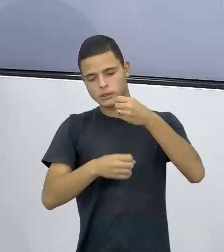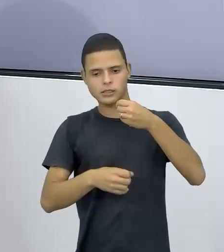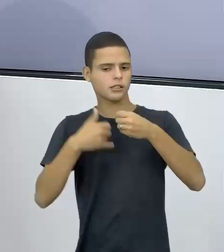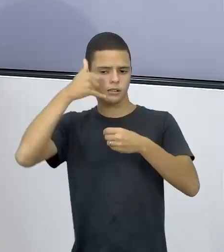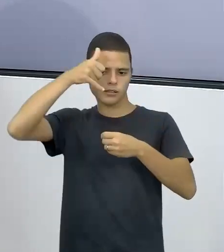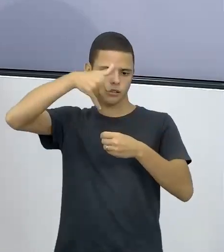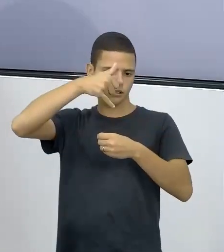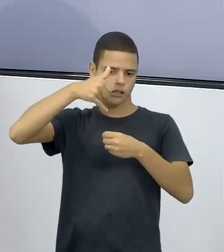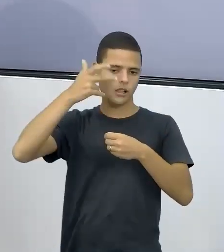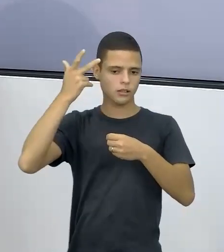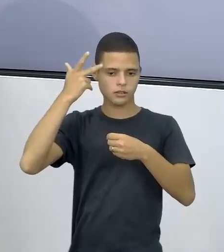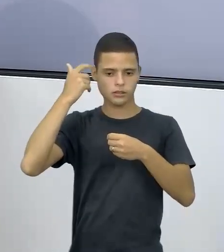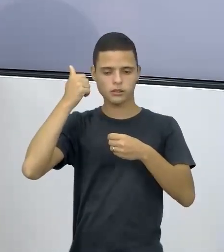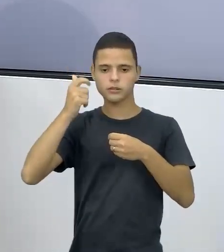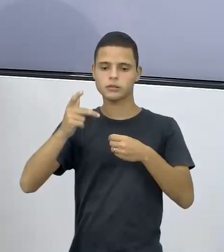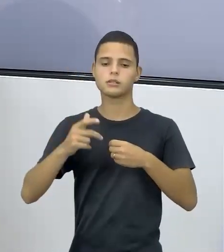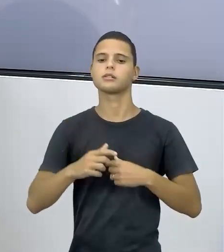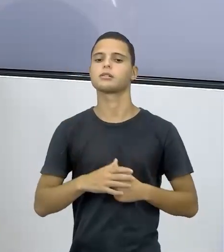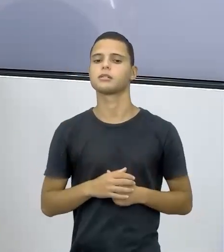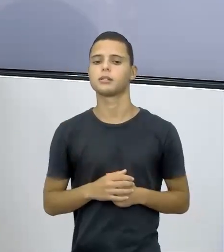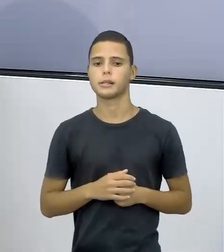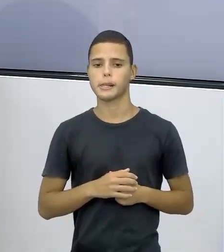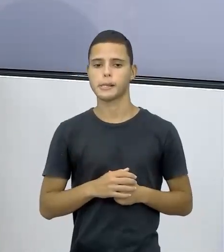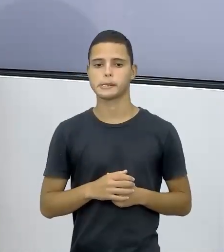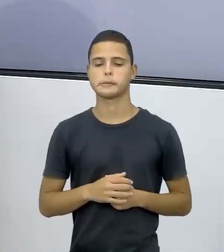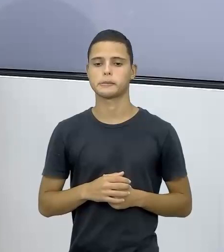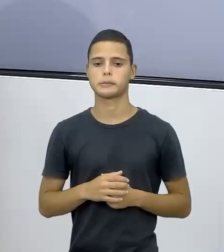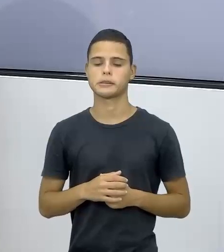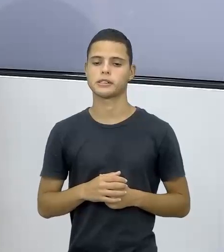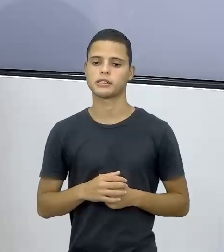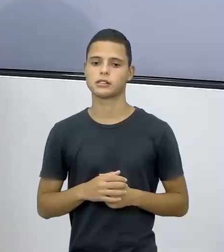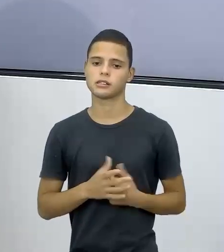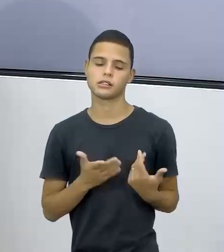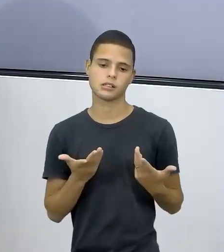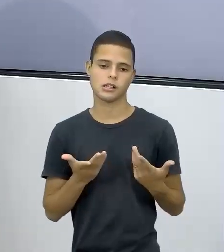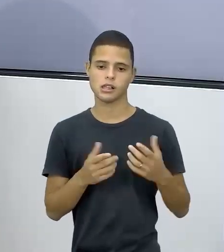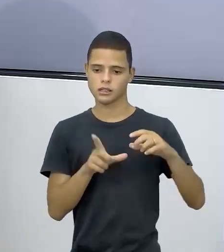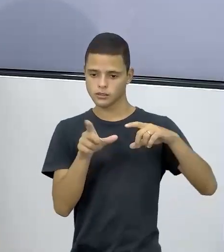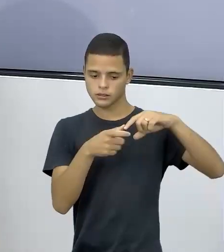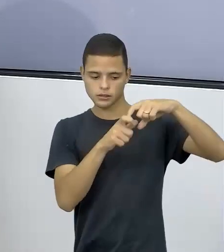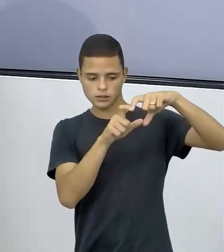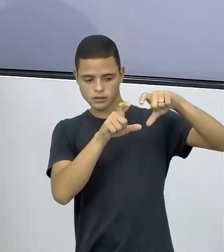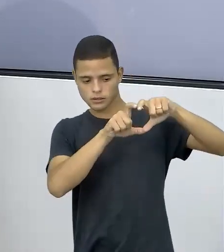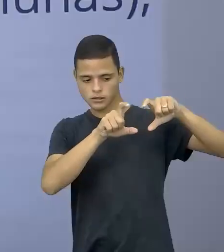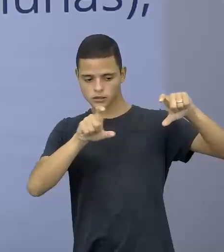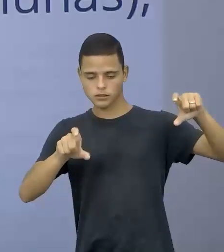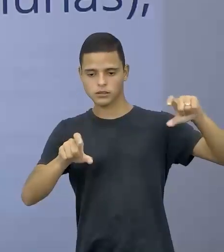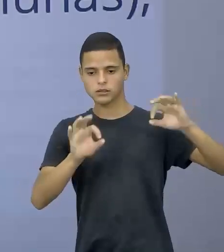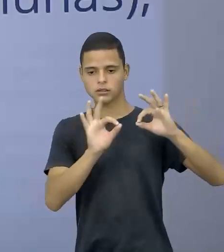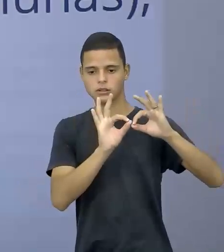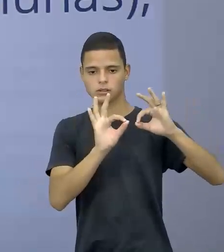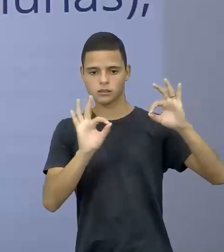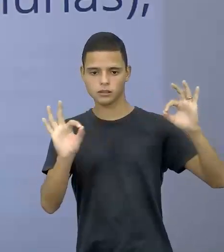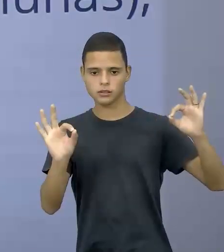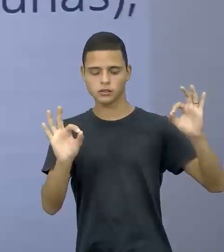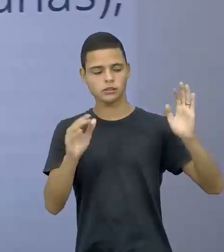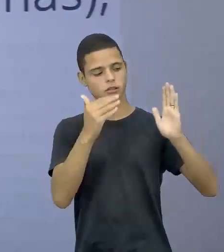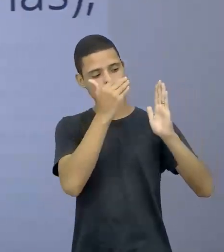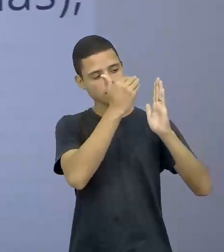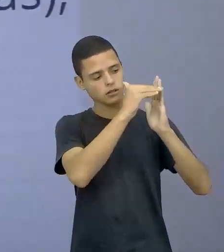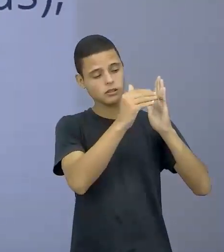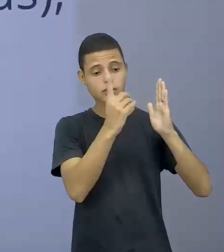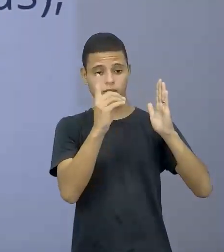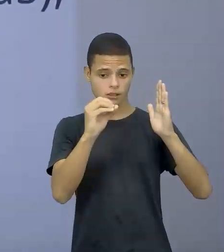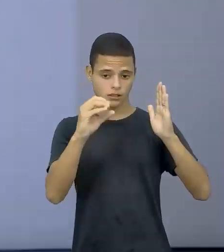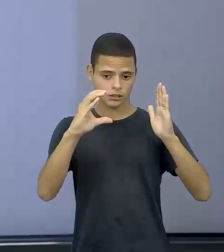gente já falou sobre isso. E aí, ó, com uma trena ou uma régua, vocês têm que marcar de 10 em